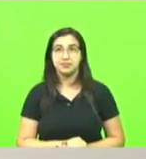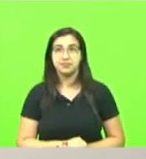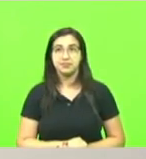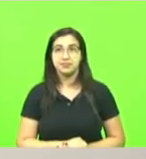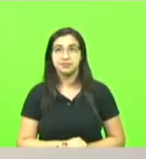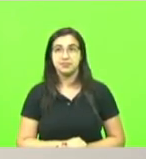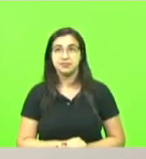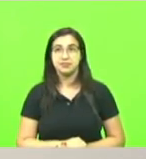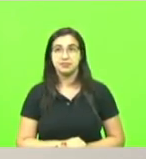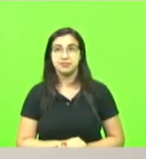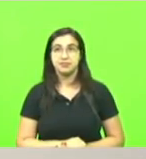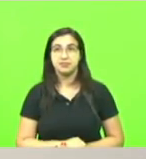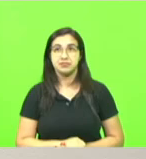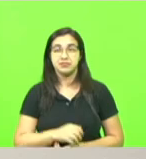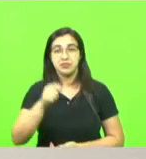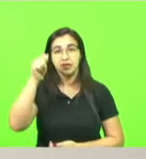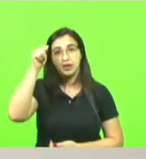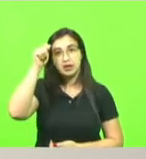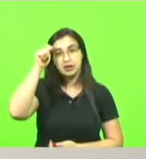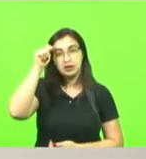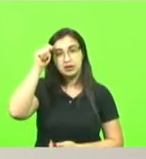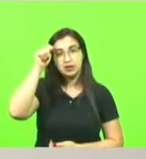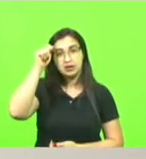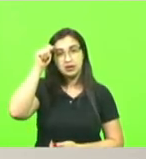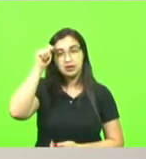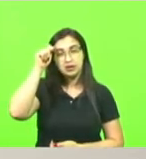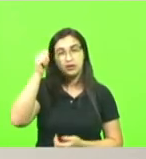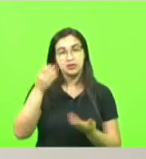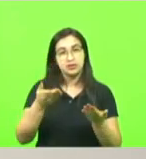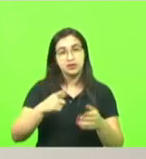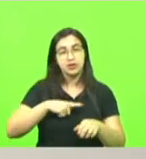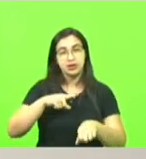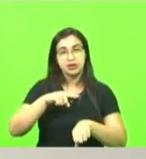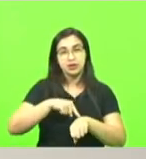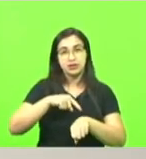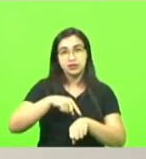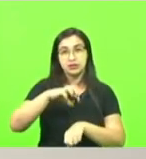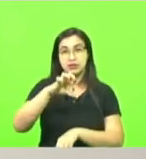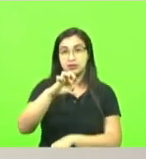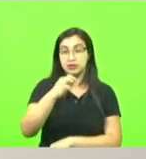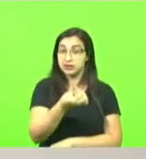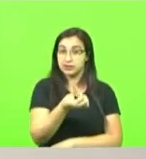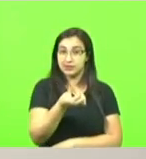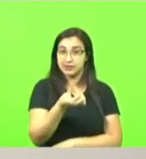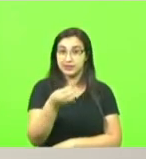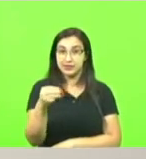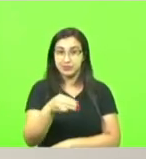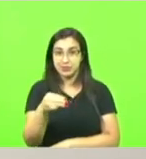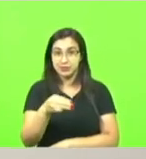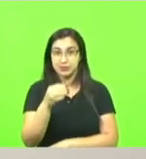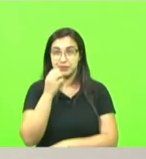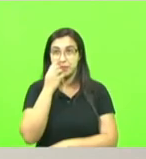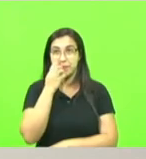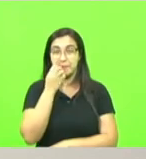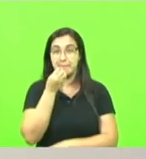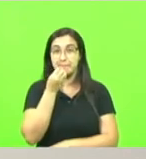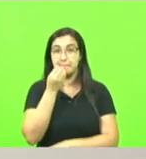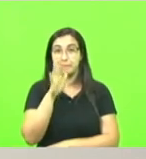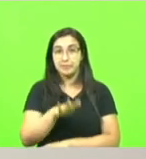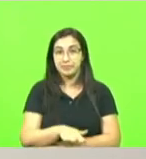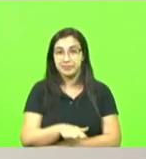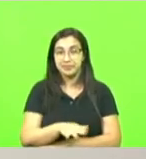deputado Adrianinho. Vossa Excelência terá 6 minutos, deputado. Boa tarde, senhor